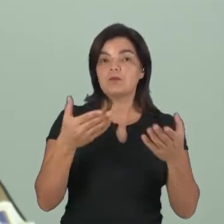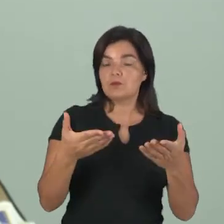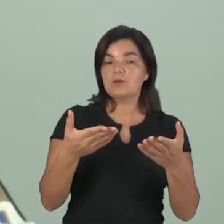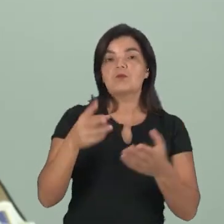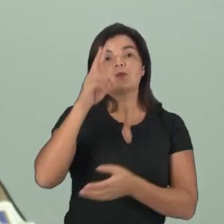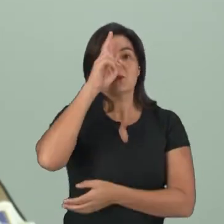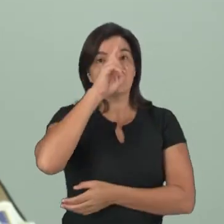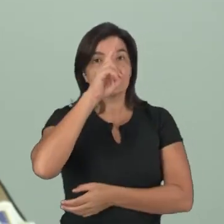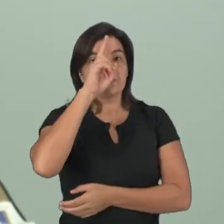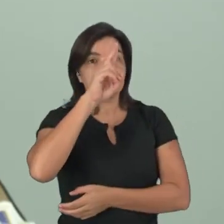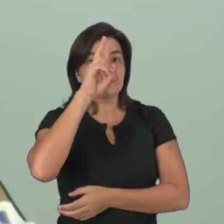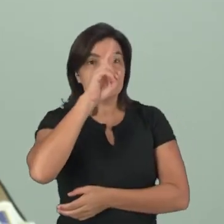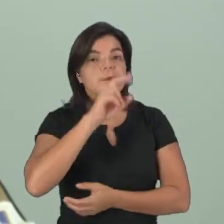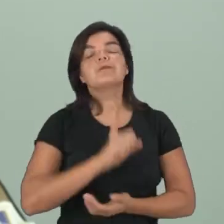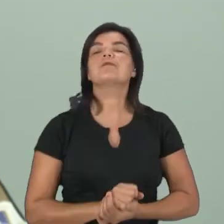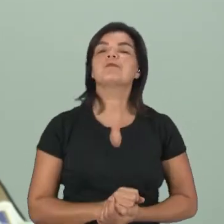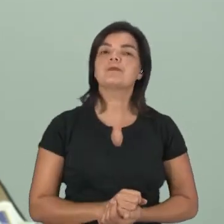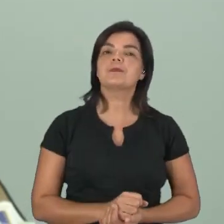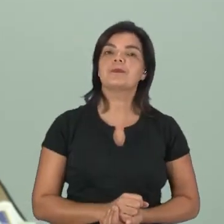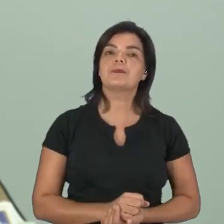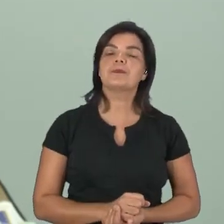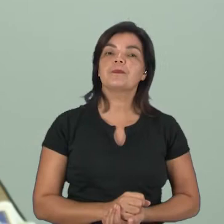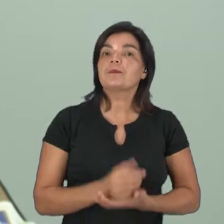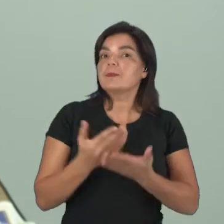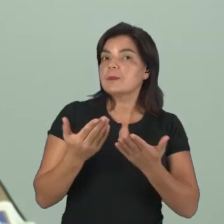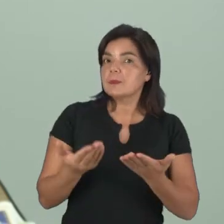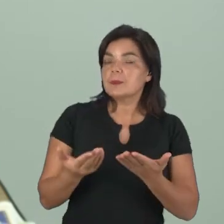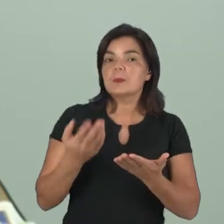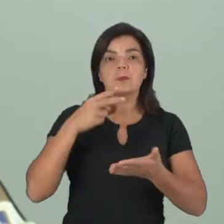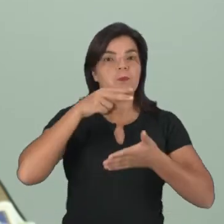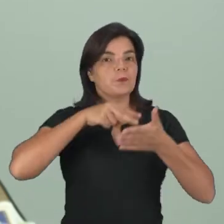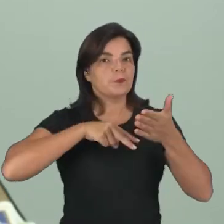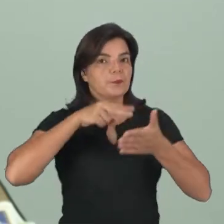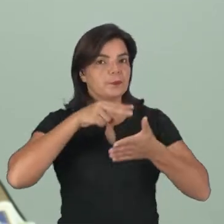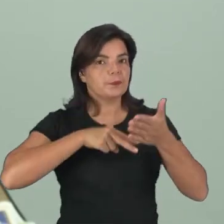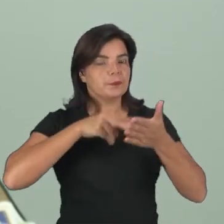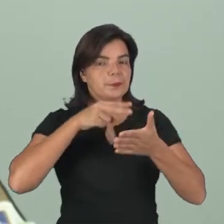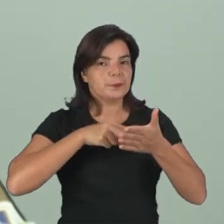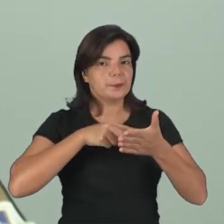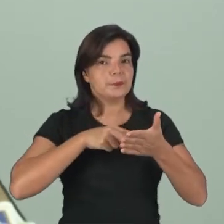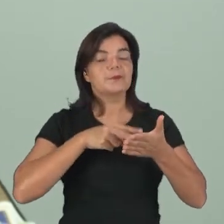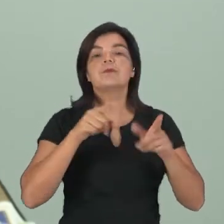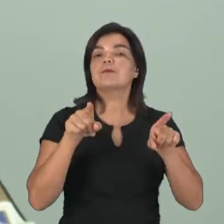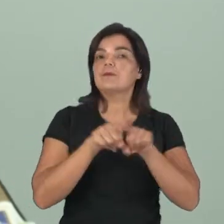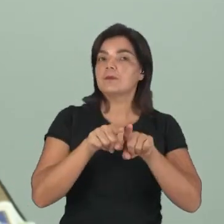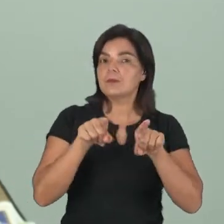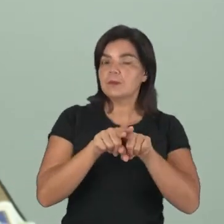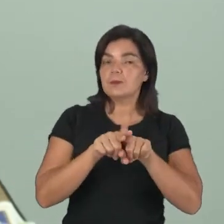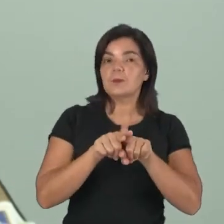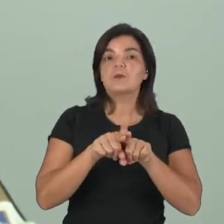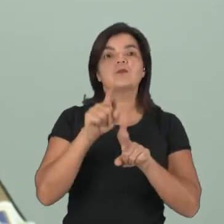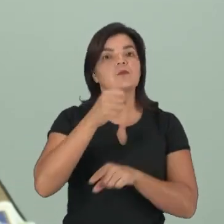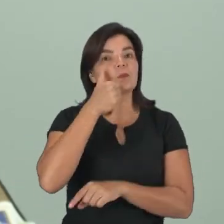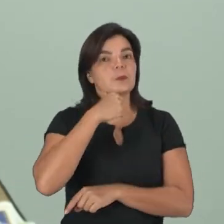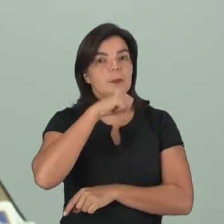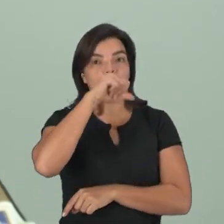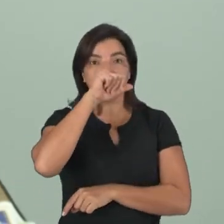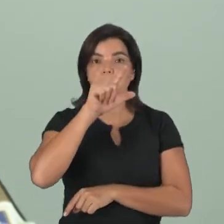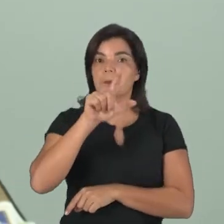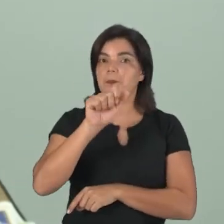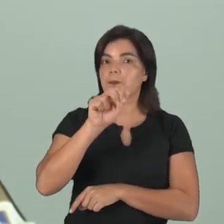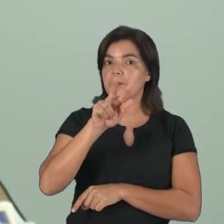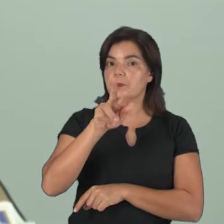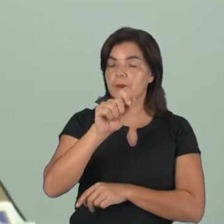um lembrete isso mesmo então eu vou ler este bilhete que a mãe de